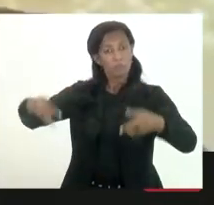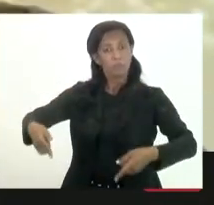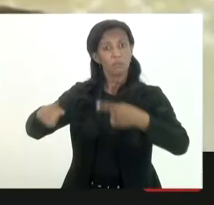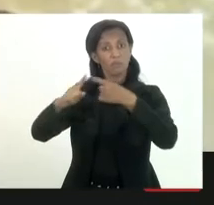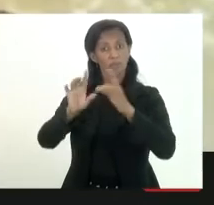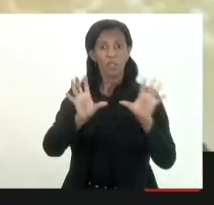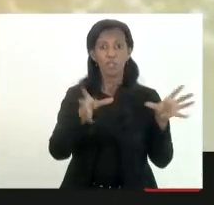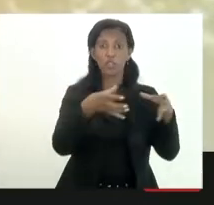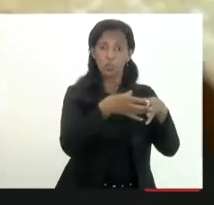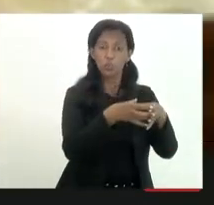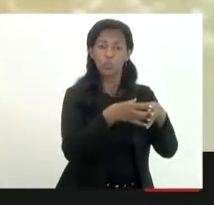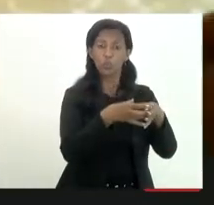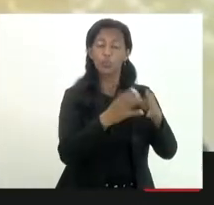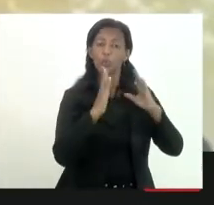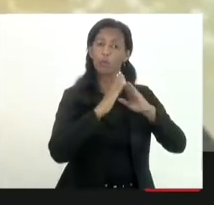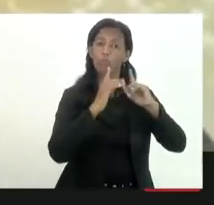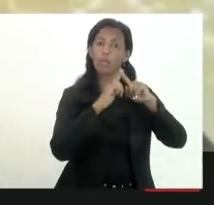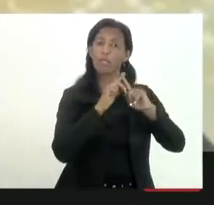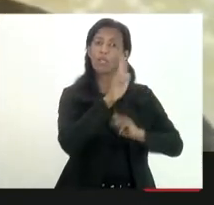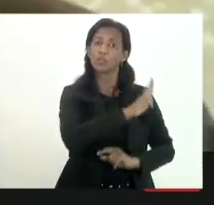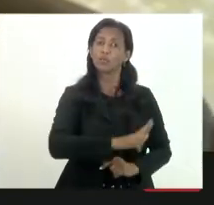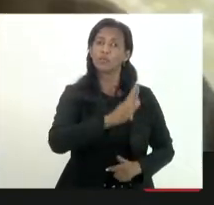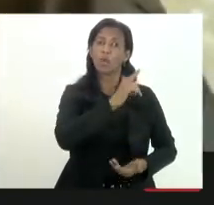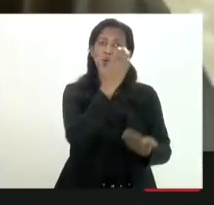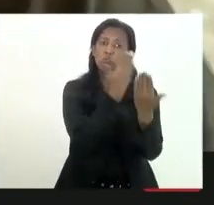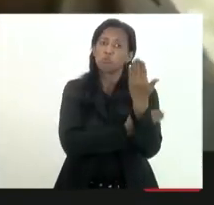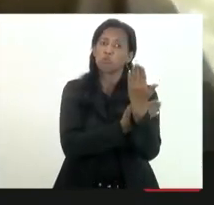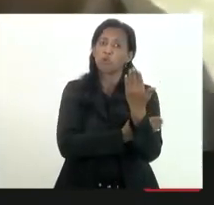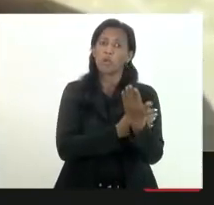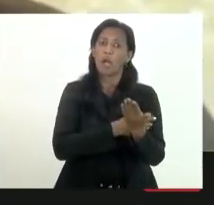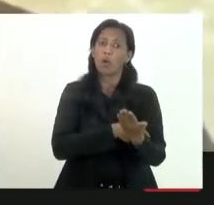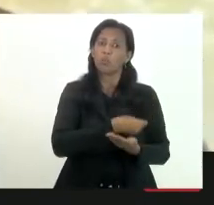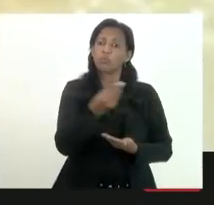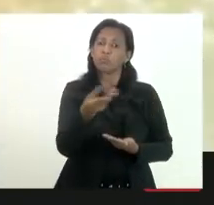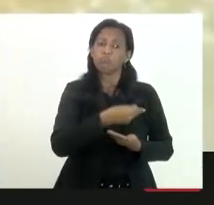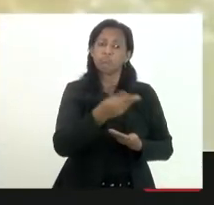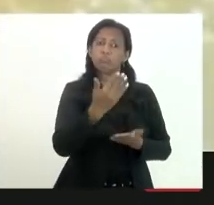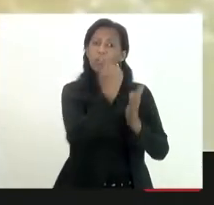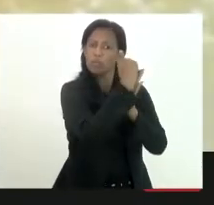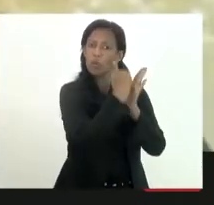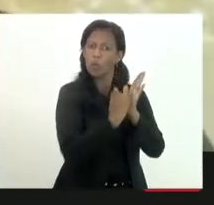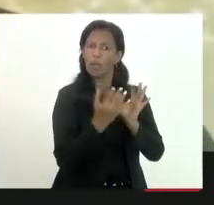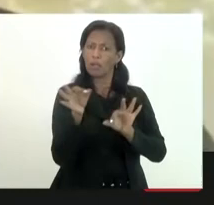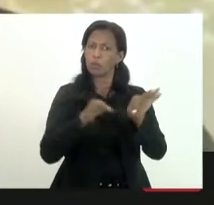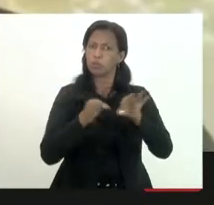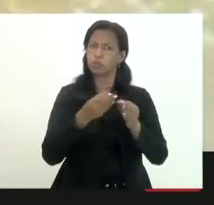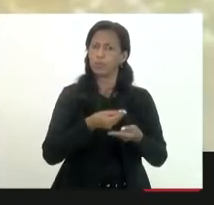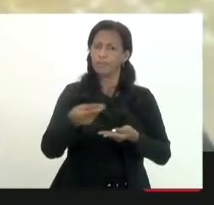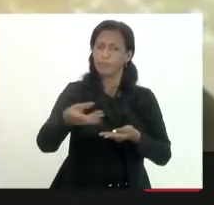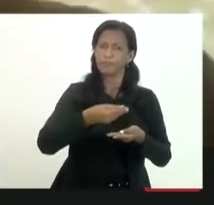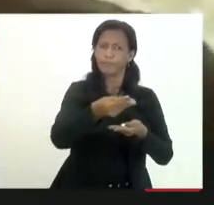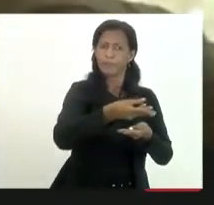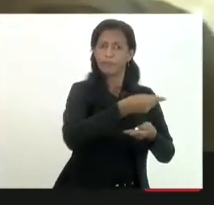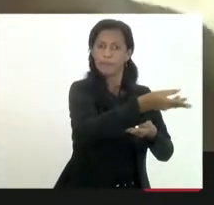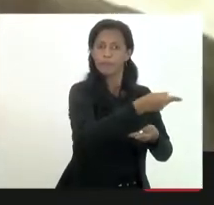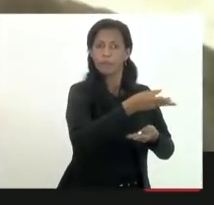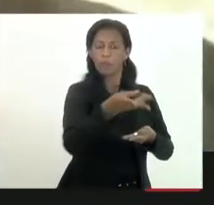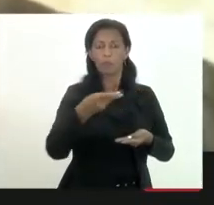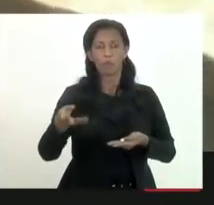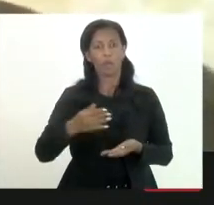um grupo da Igreja Universal distribuindo o jornal da Universal. Eles são mais organizados que isso daí. Isso a gente não pode questionar. Mas nós